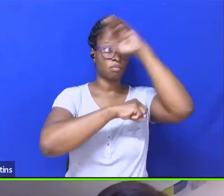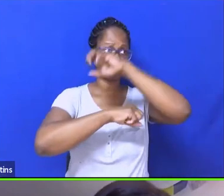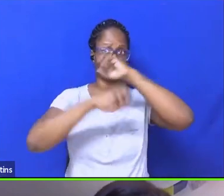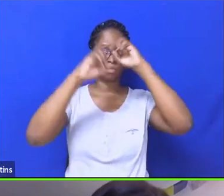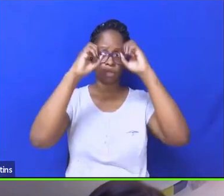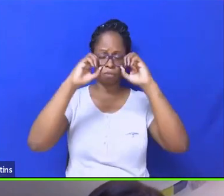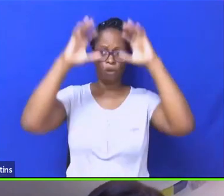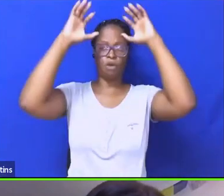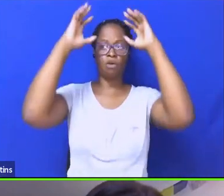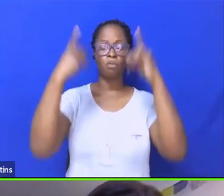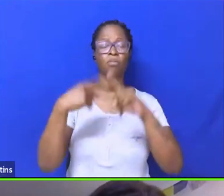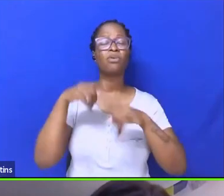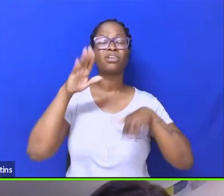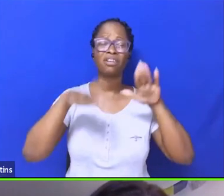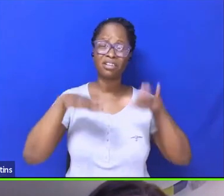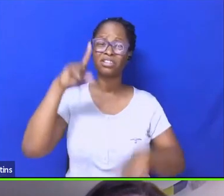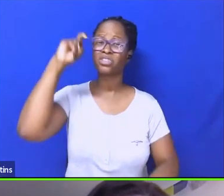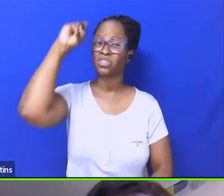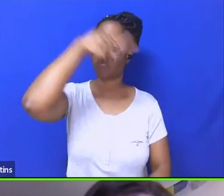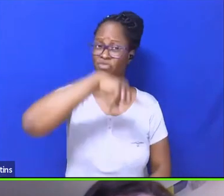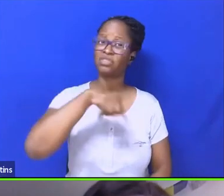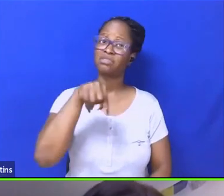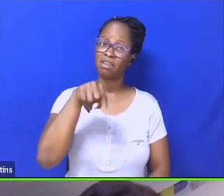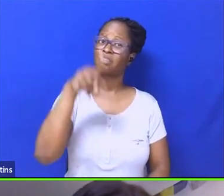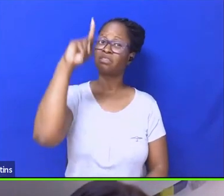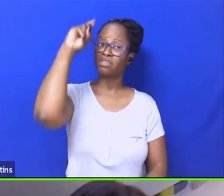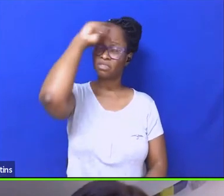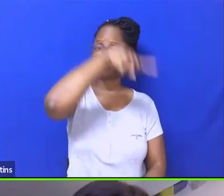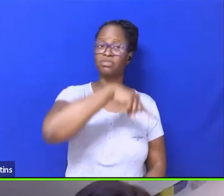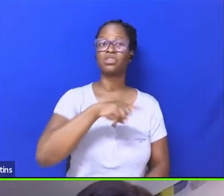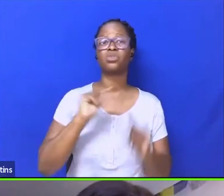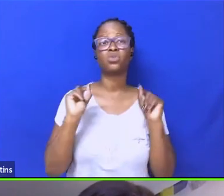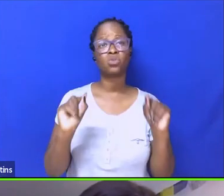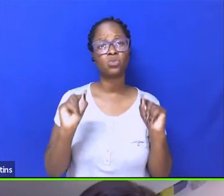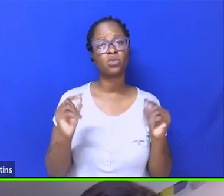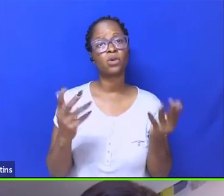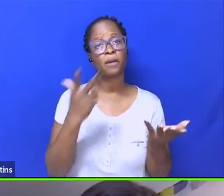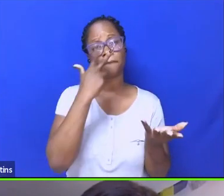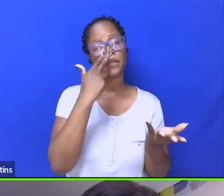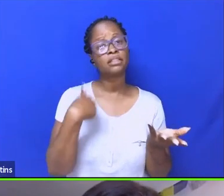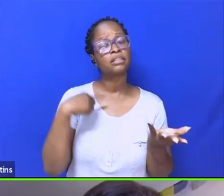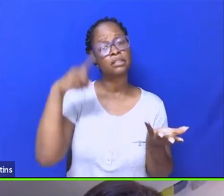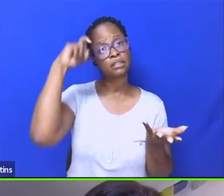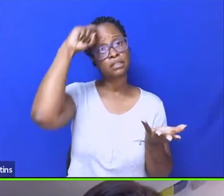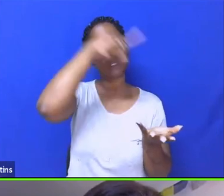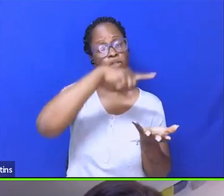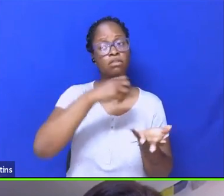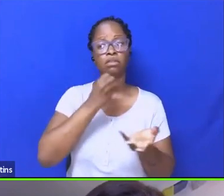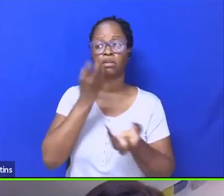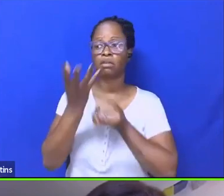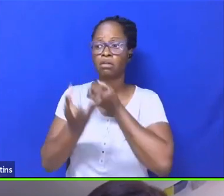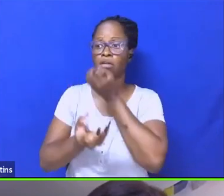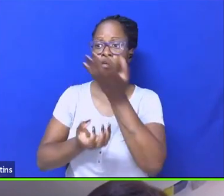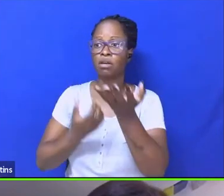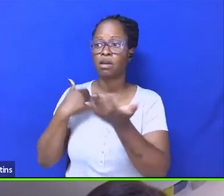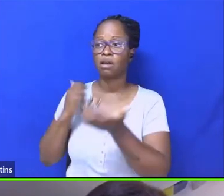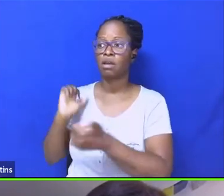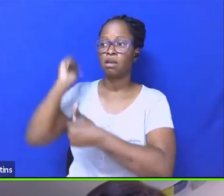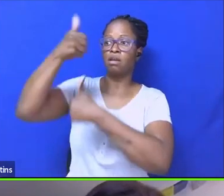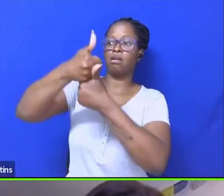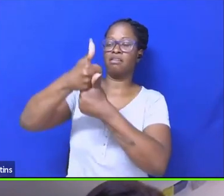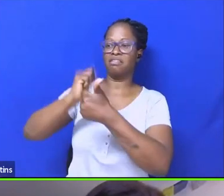la teoria política muito antiga é muito difícil falar a nome de outros a nome de outros